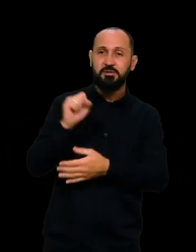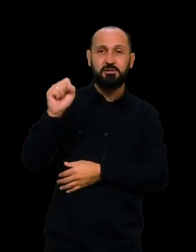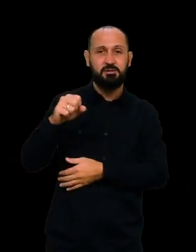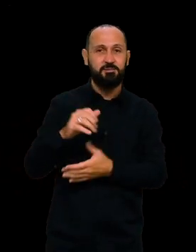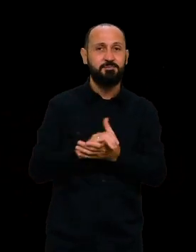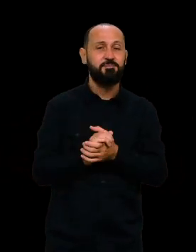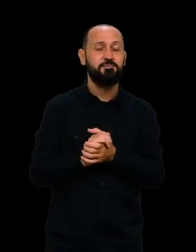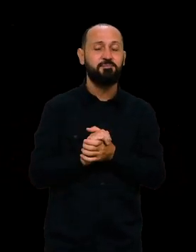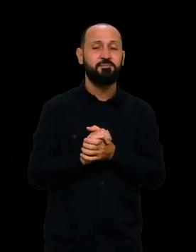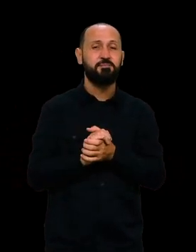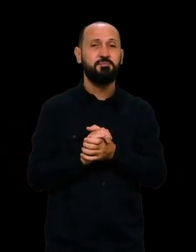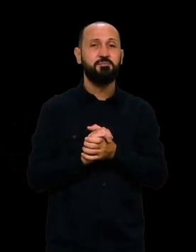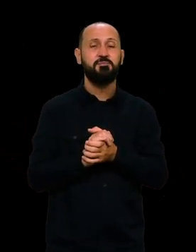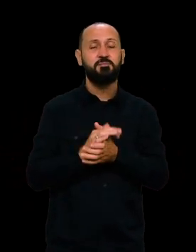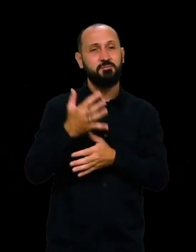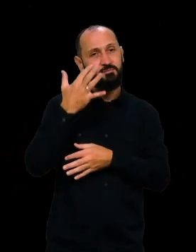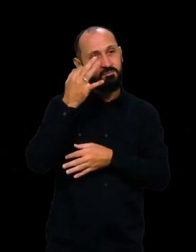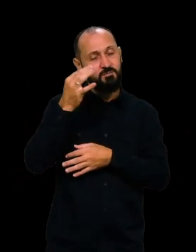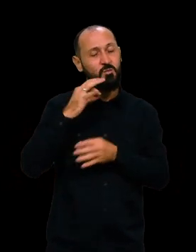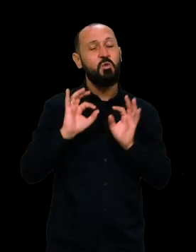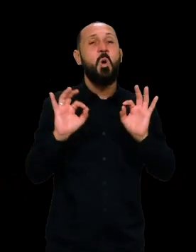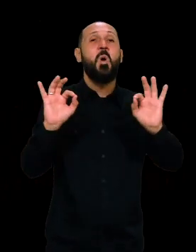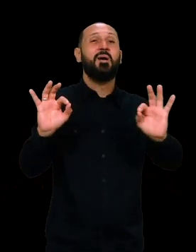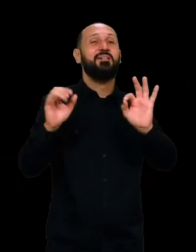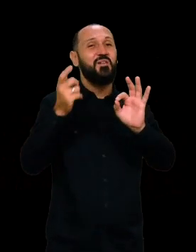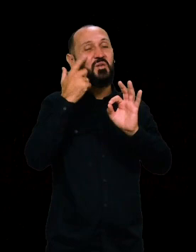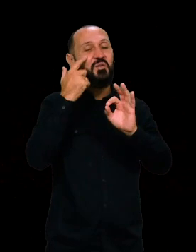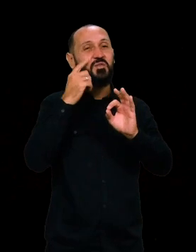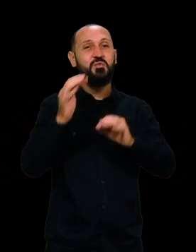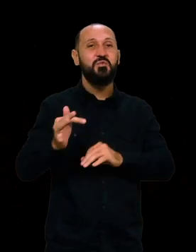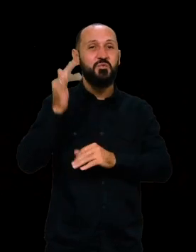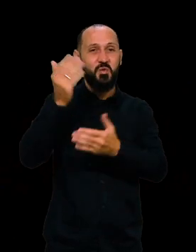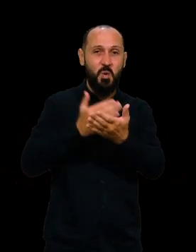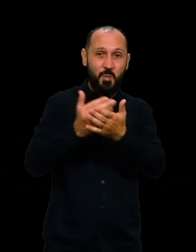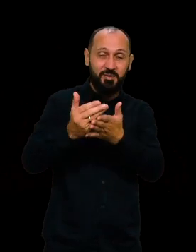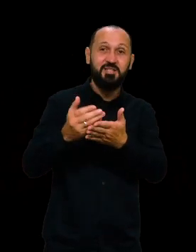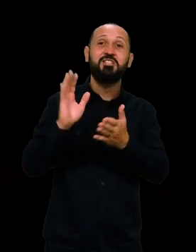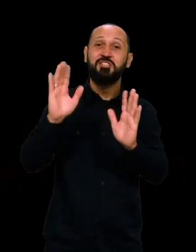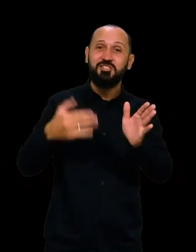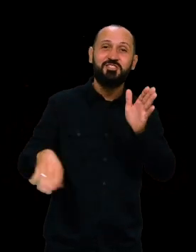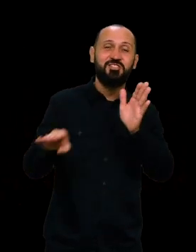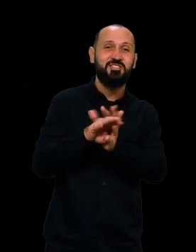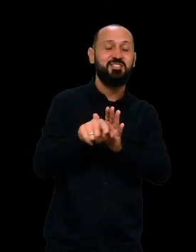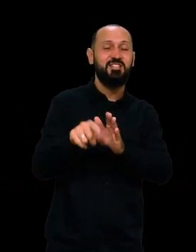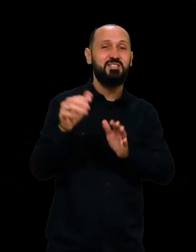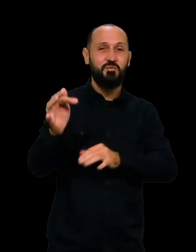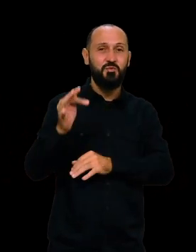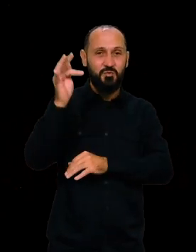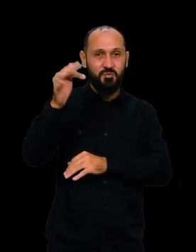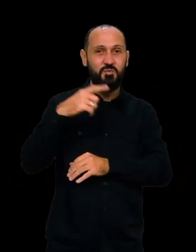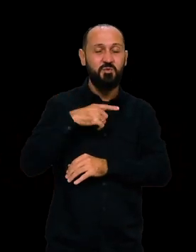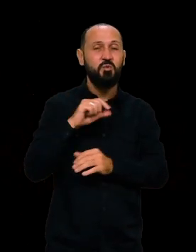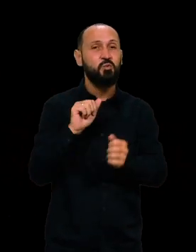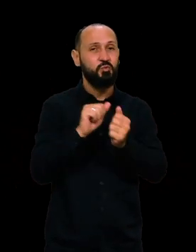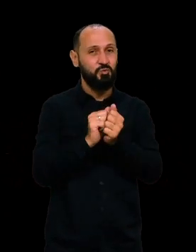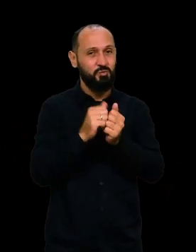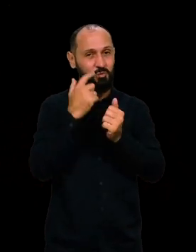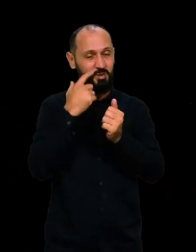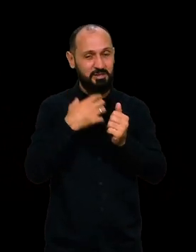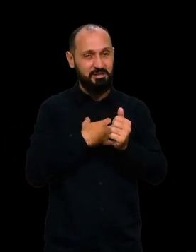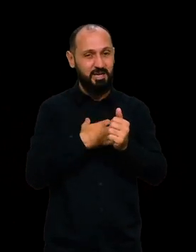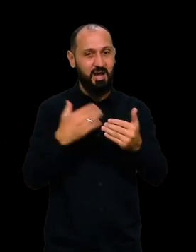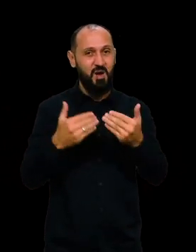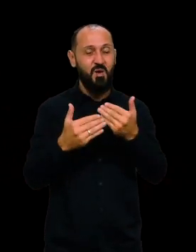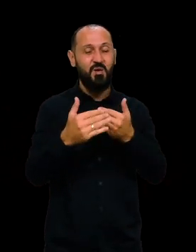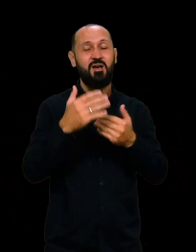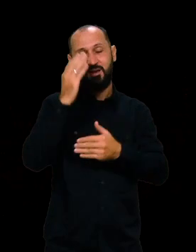aconteça. E o olhar meu é otimista, porque eu estou vendo o futuro chegar e o futuro chegou. E nesse futuro que chegou, eu falo que está me